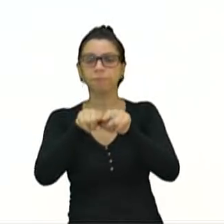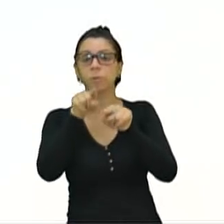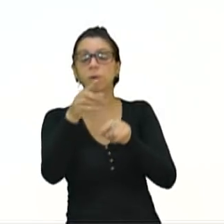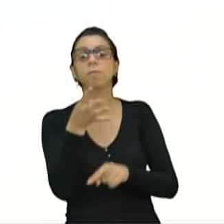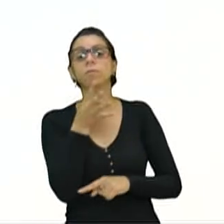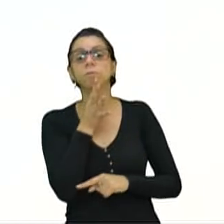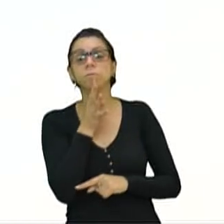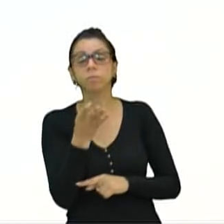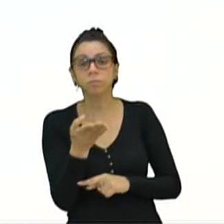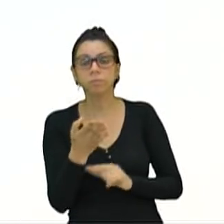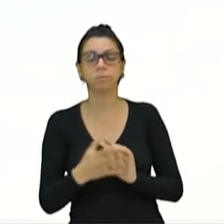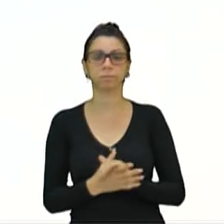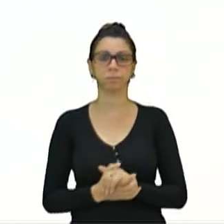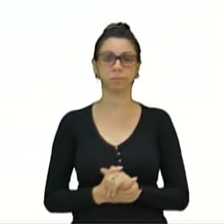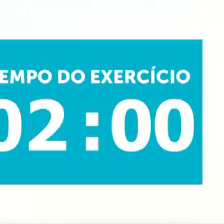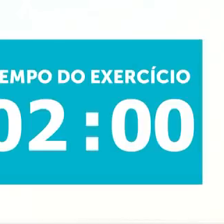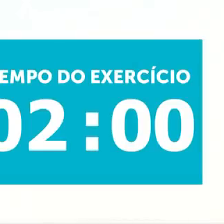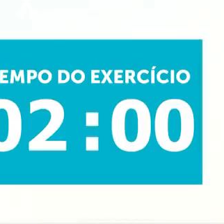conhece.